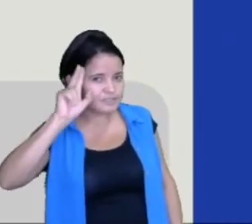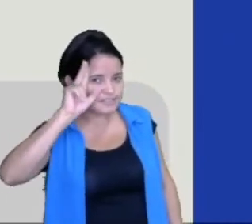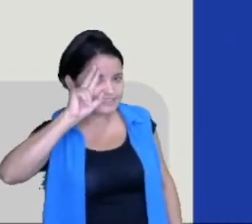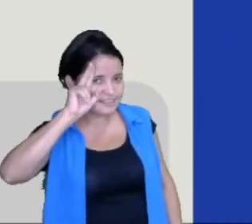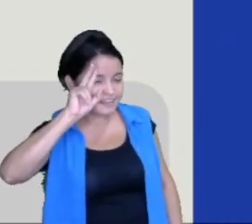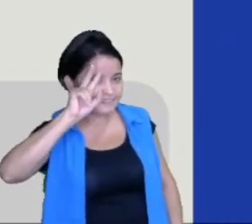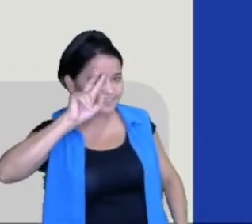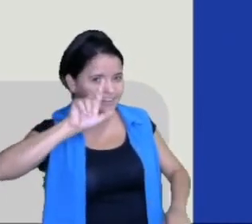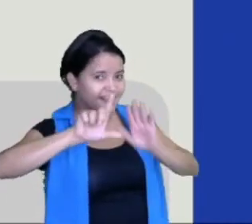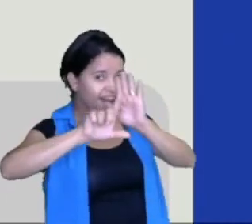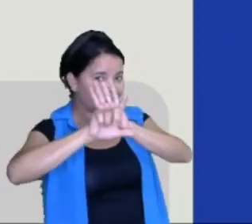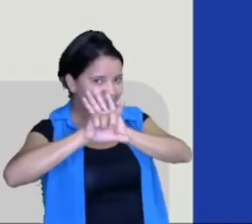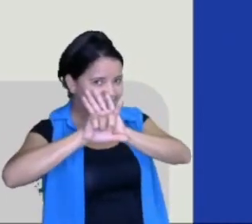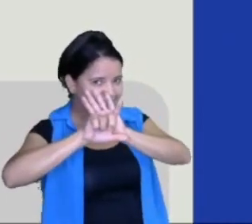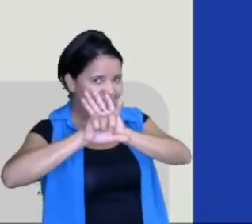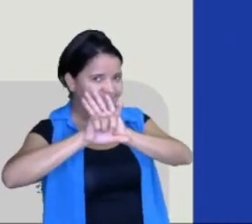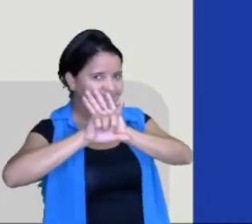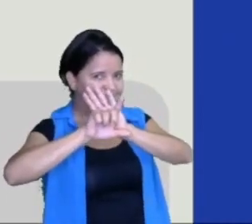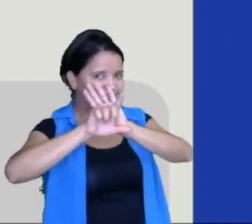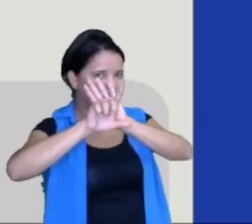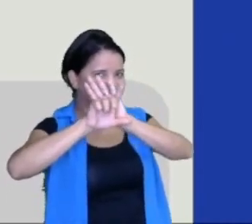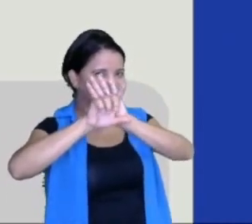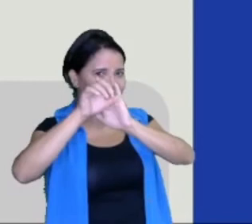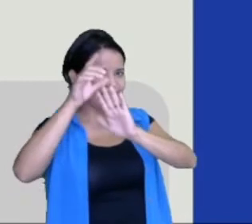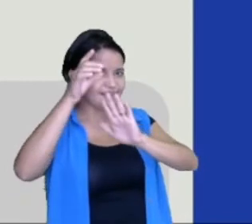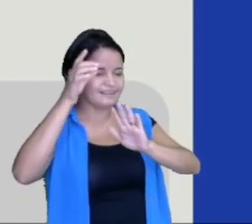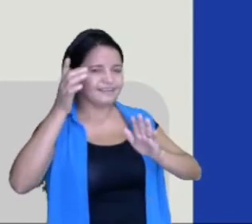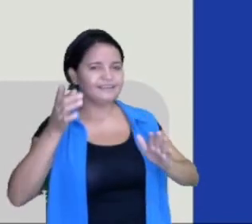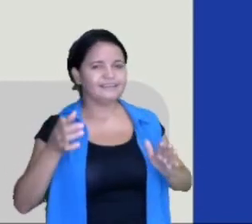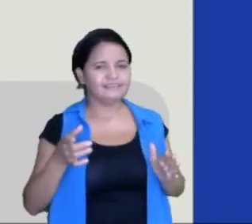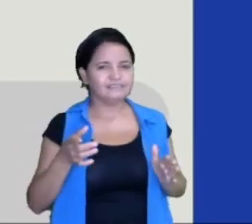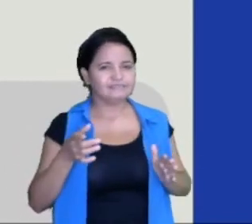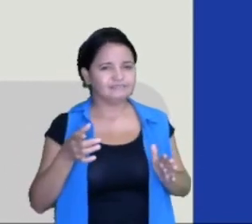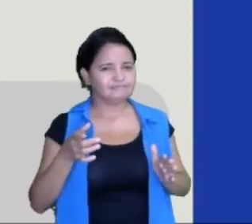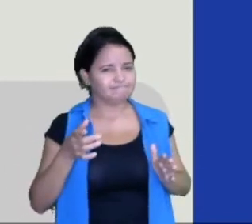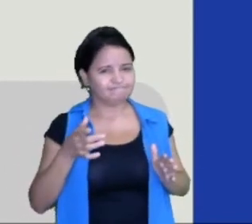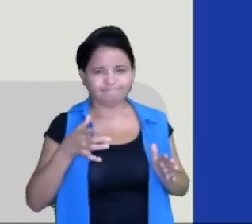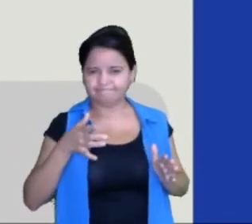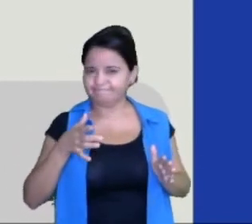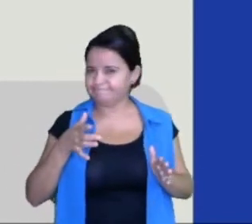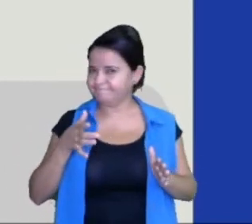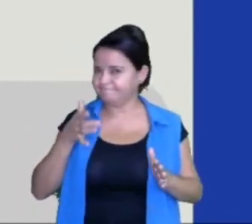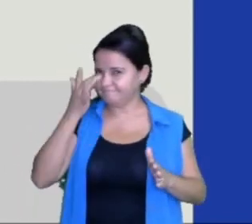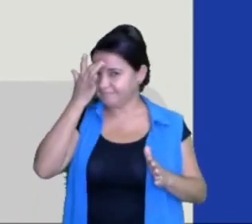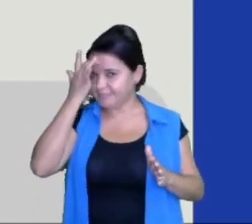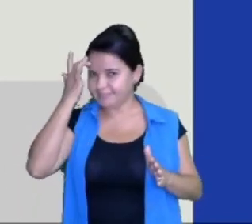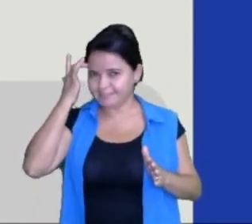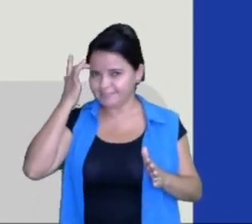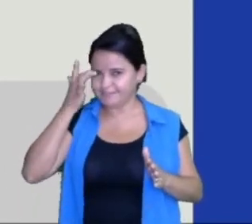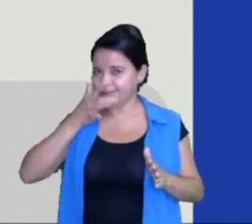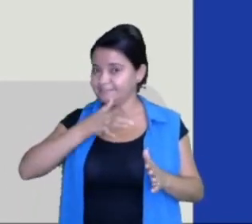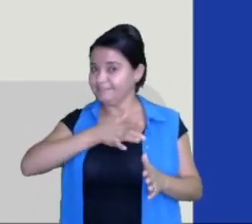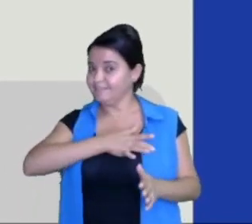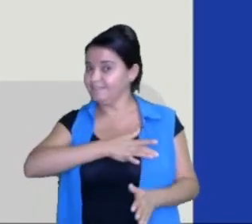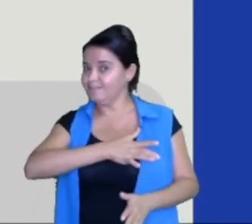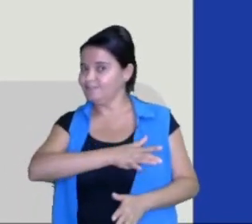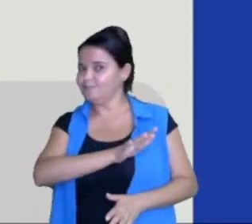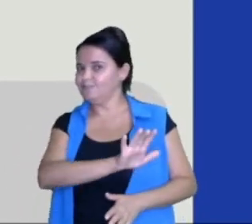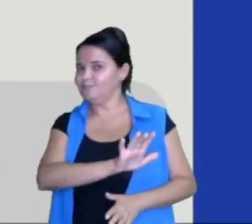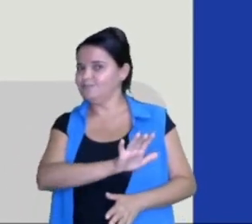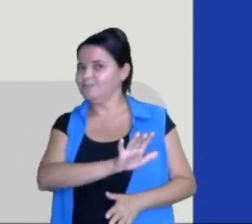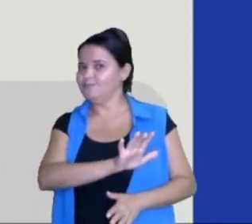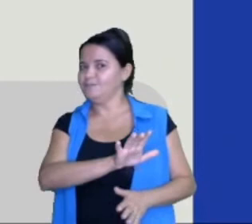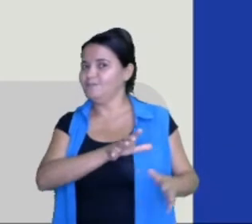leis intoleráveis? Pois é, desagradou aos colonos, né? E isso,